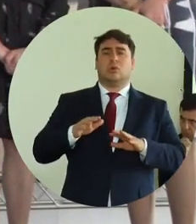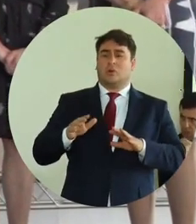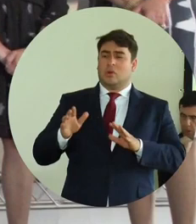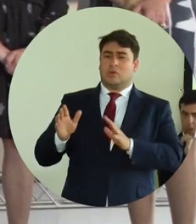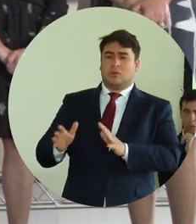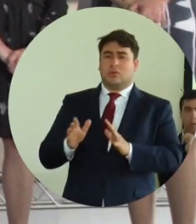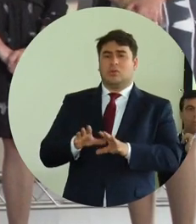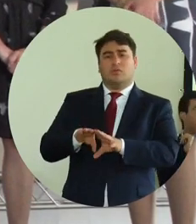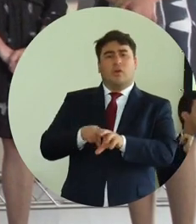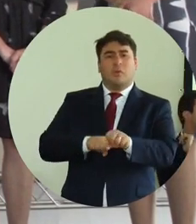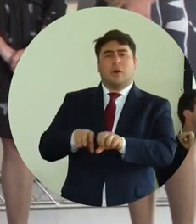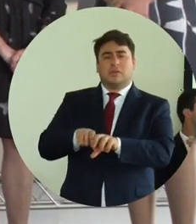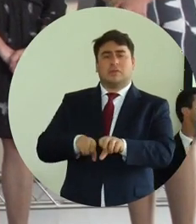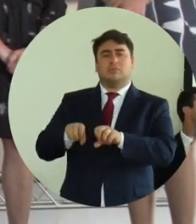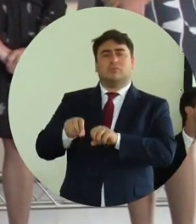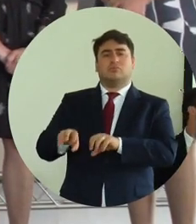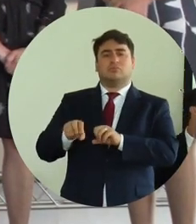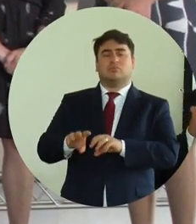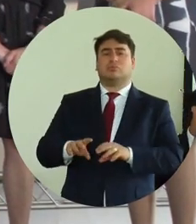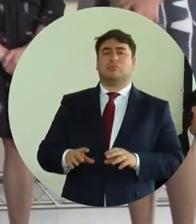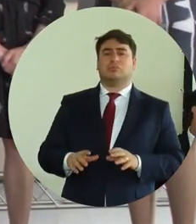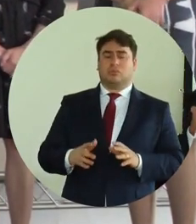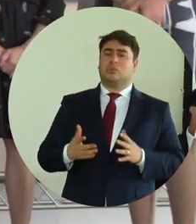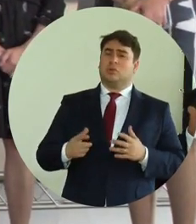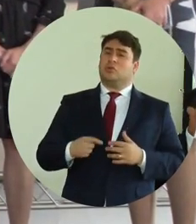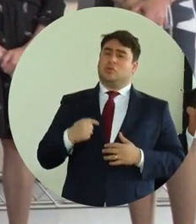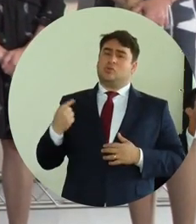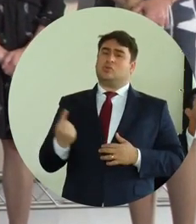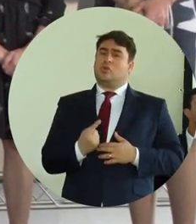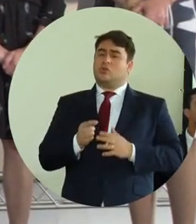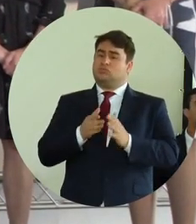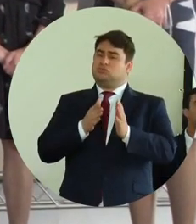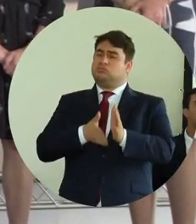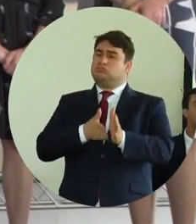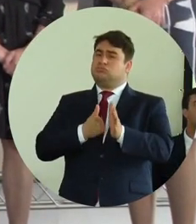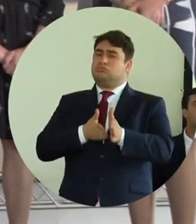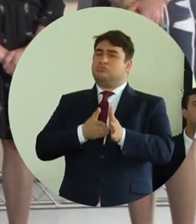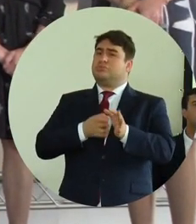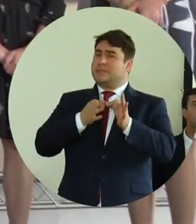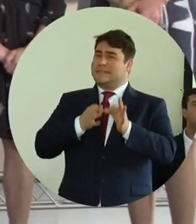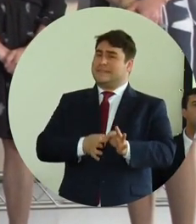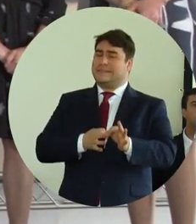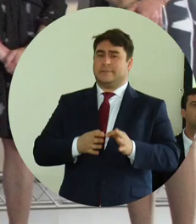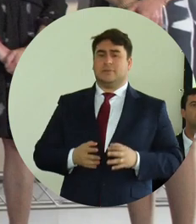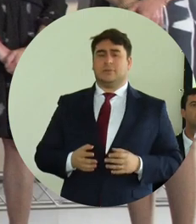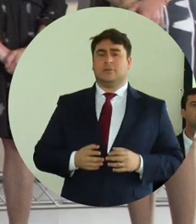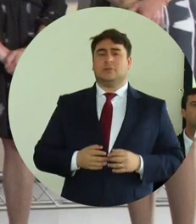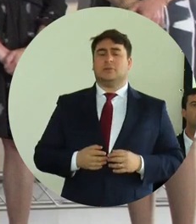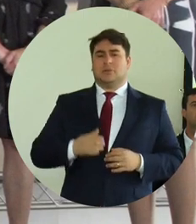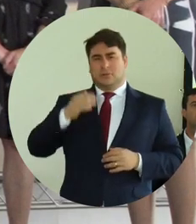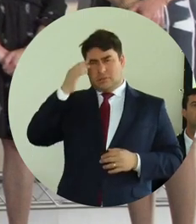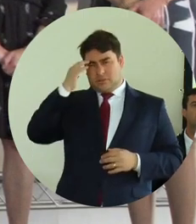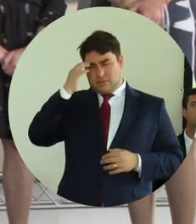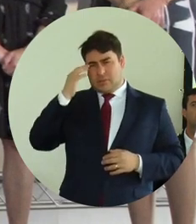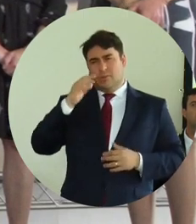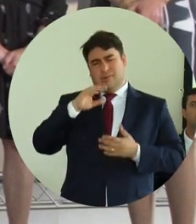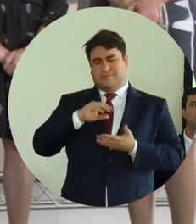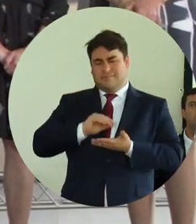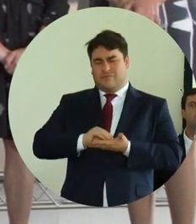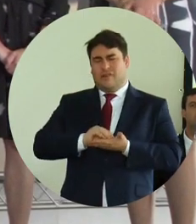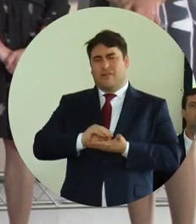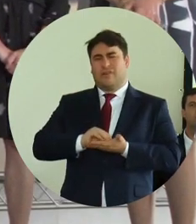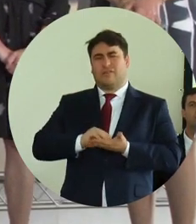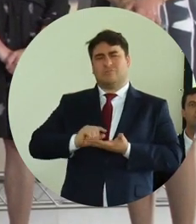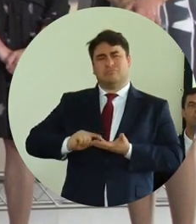de formação. Então, de fato, nós estamos caminhando nesse sentido. A gente sabe que o quanto falta